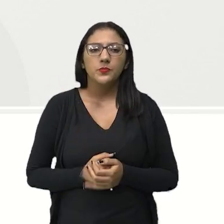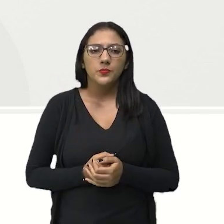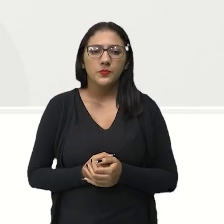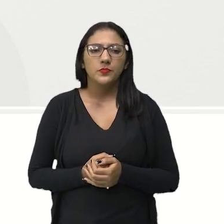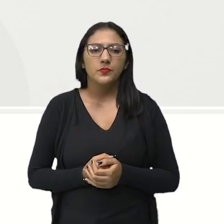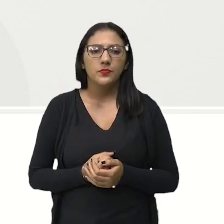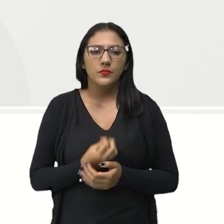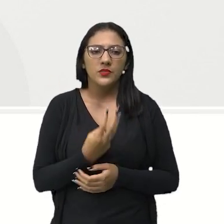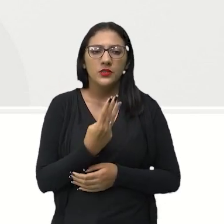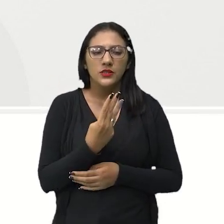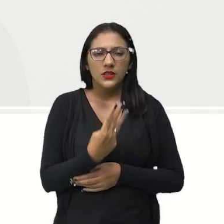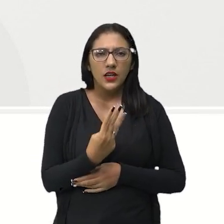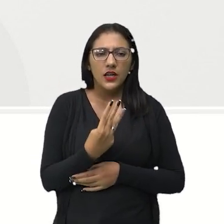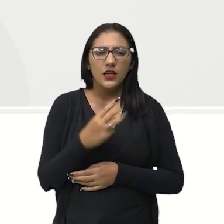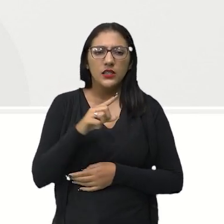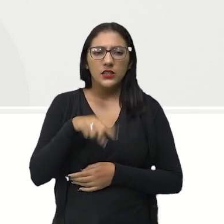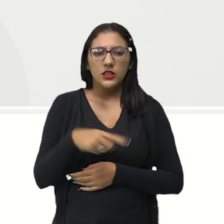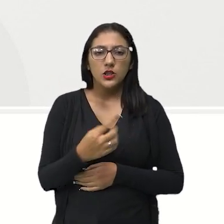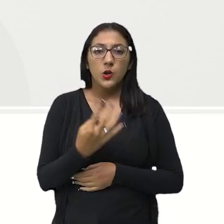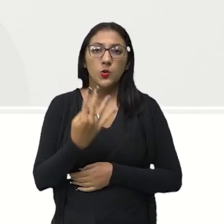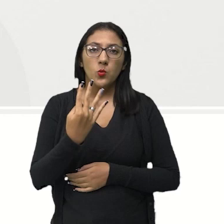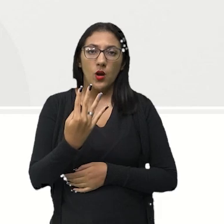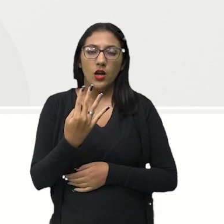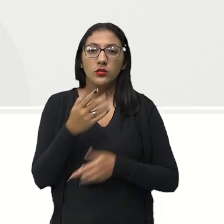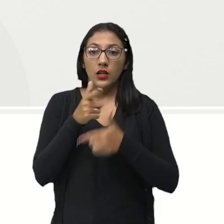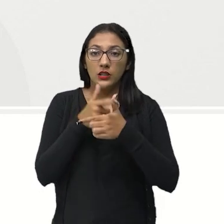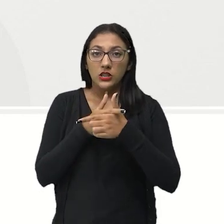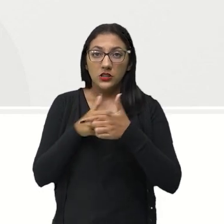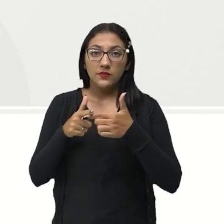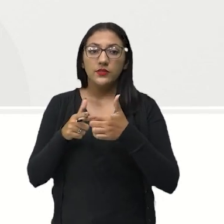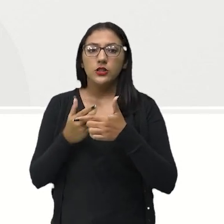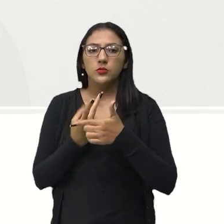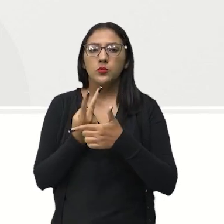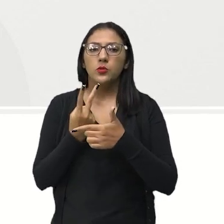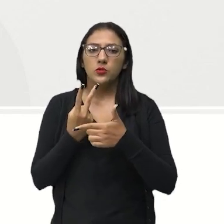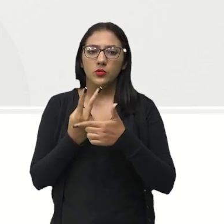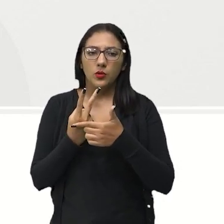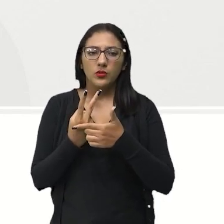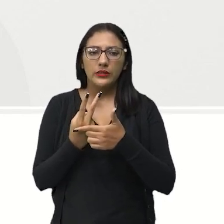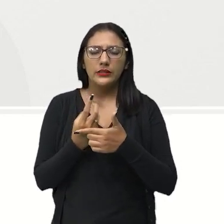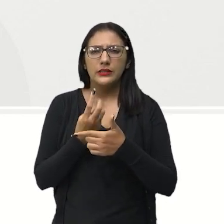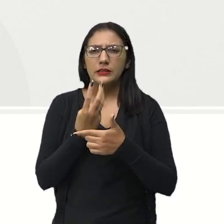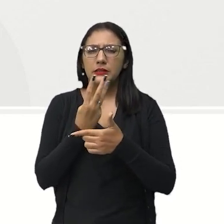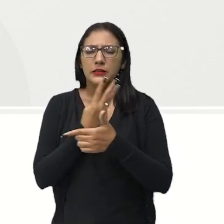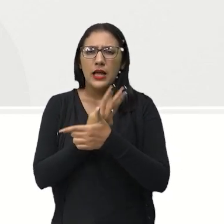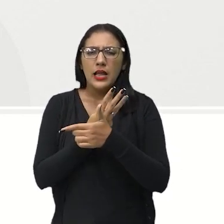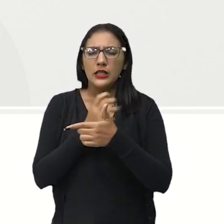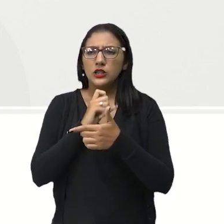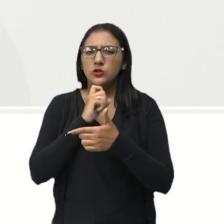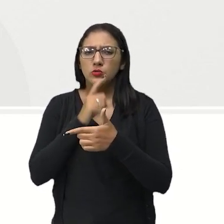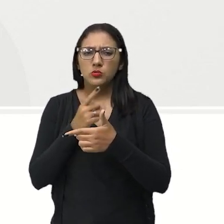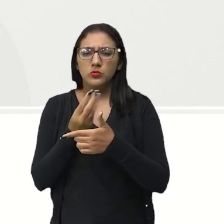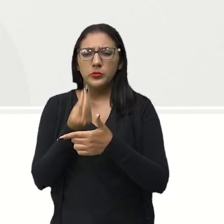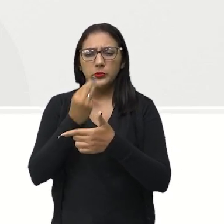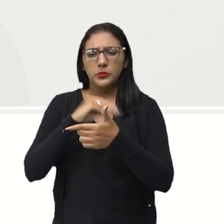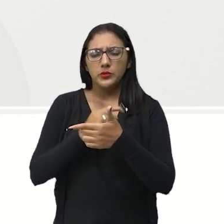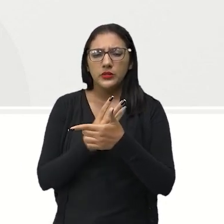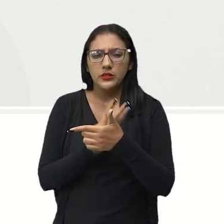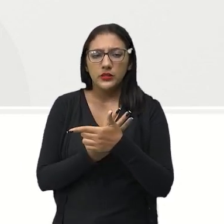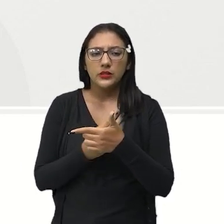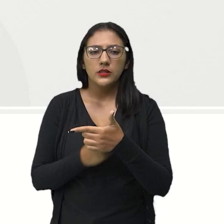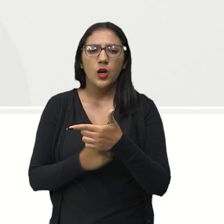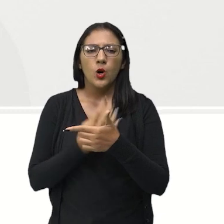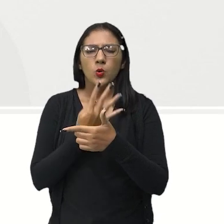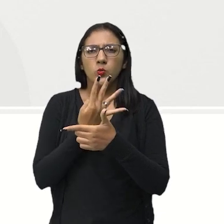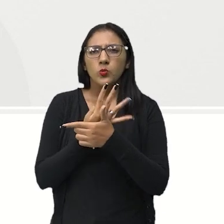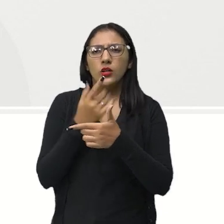3, 4, a gente divide por 2. 3 não vai dar para dividir por 2, a gente repete, né? 4